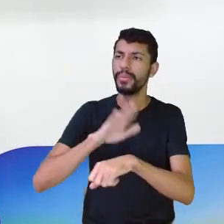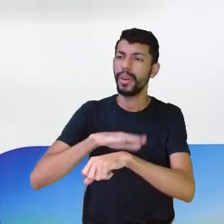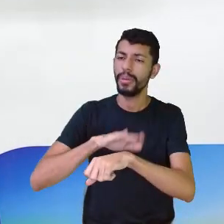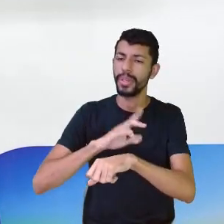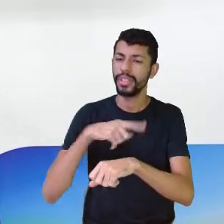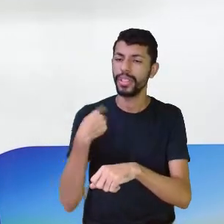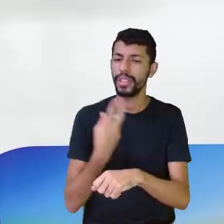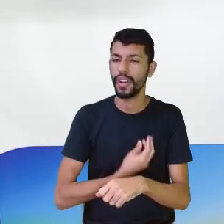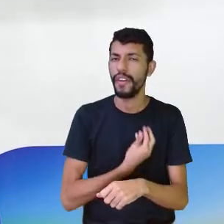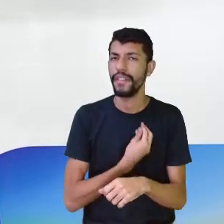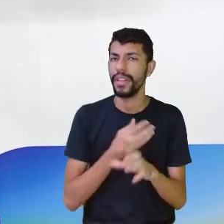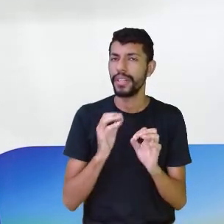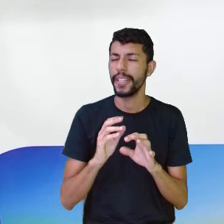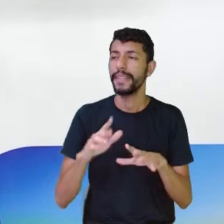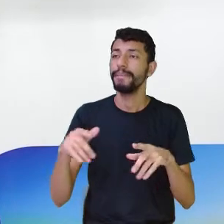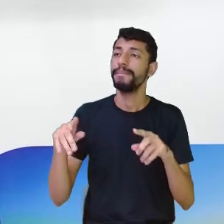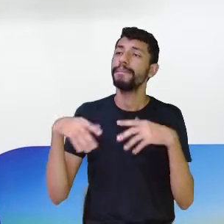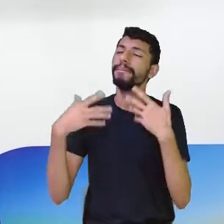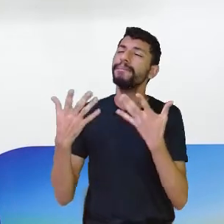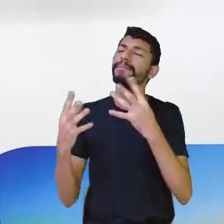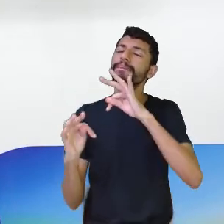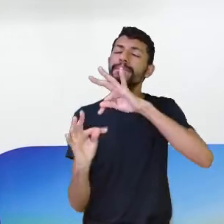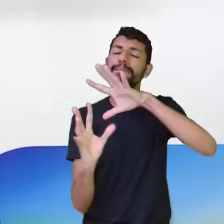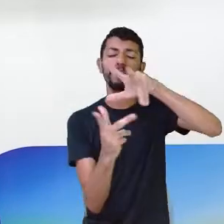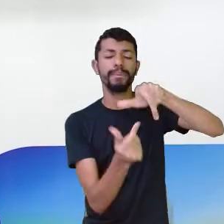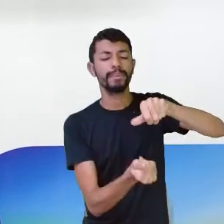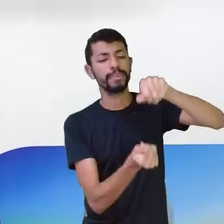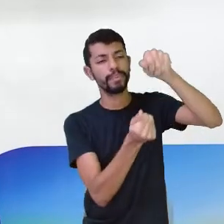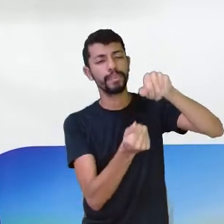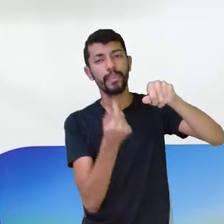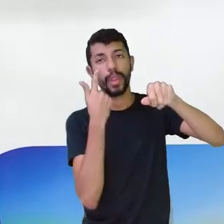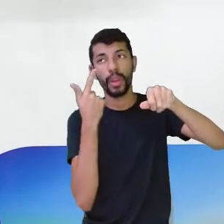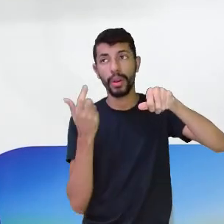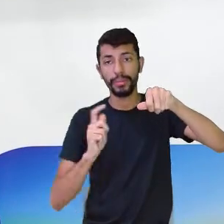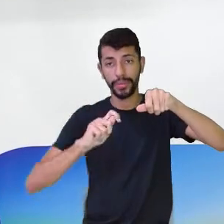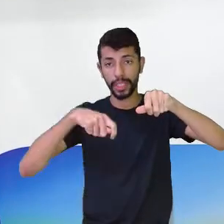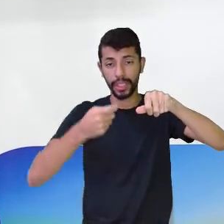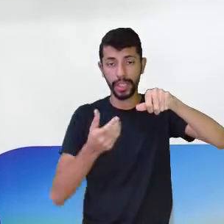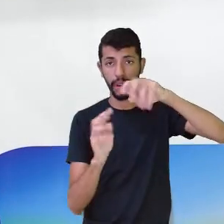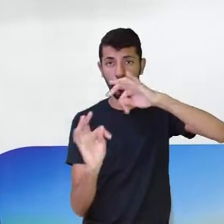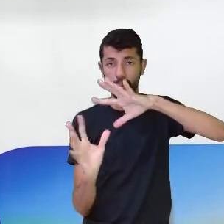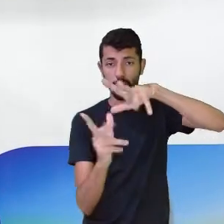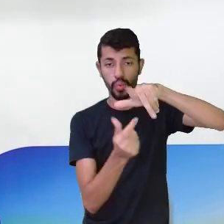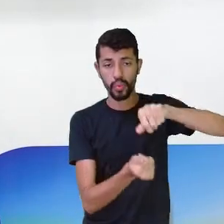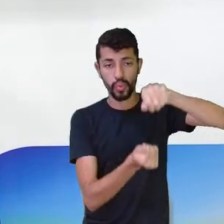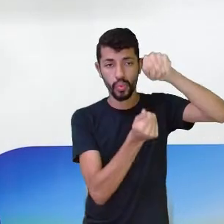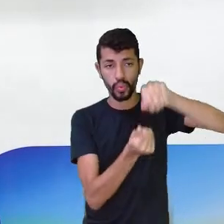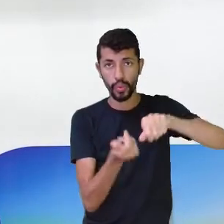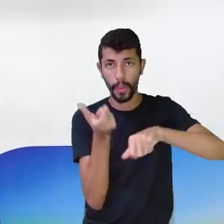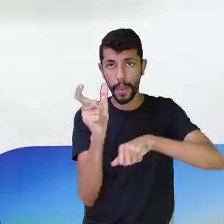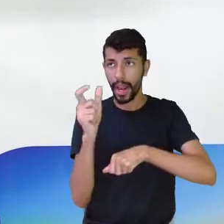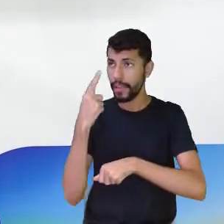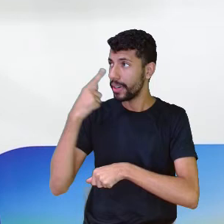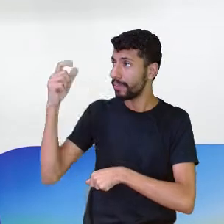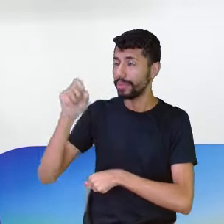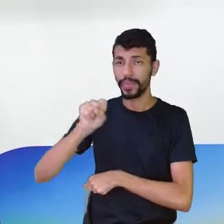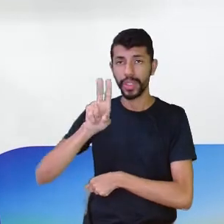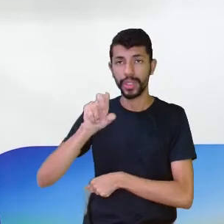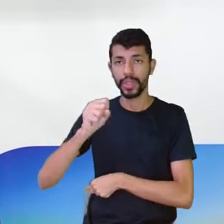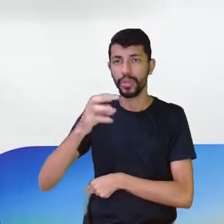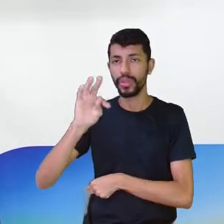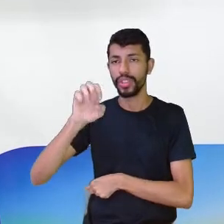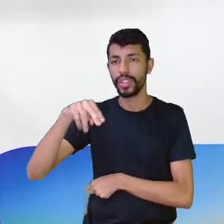vivendo. Sustentabilidade. Então, quando vocês virem essa palavra em algum lugar, ouvir esse termo, já sabe, é